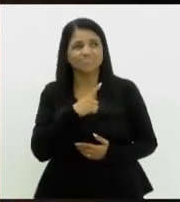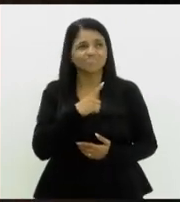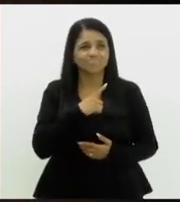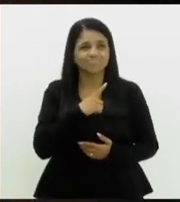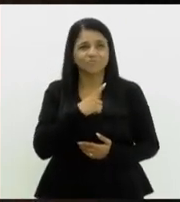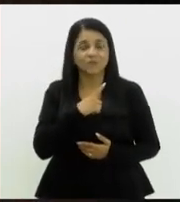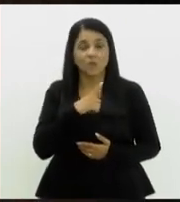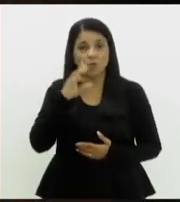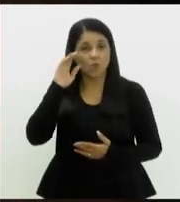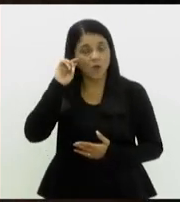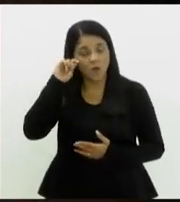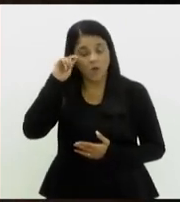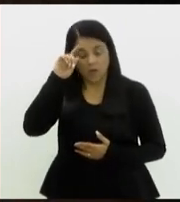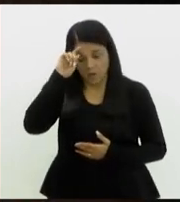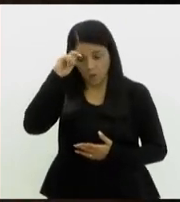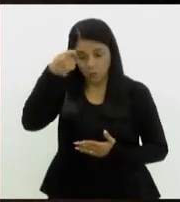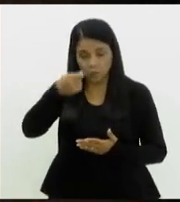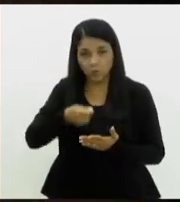de emendas.